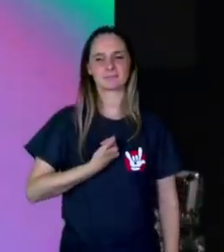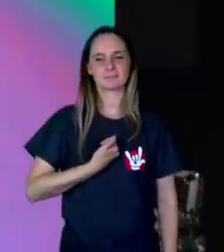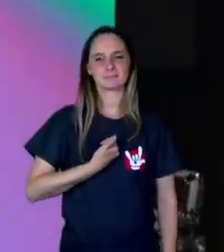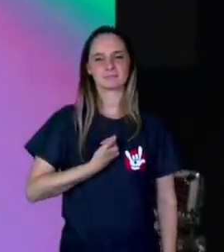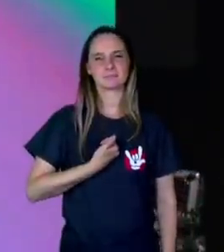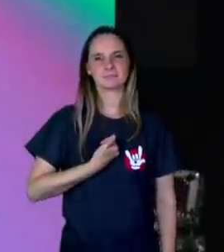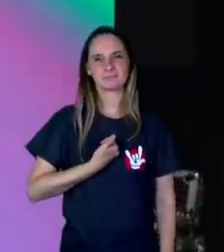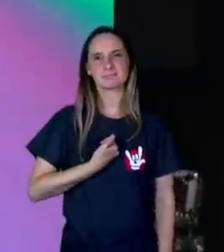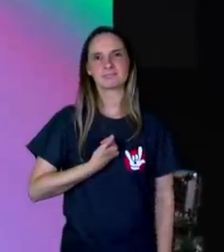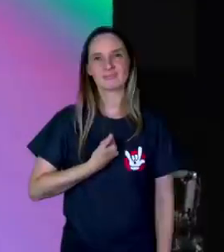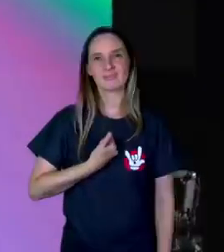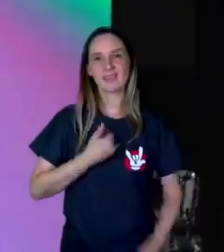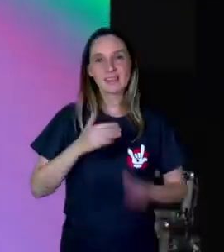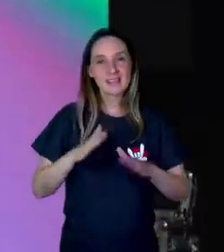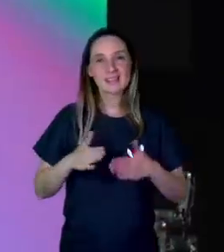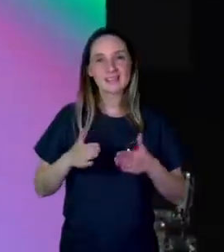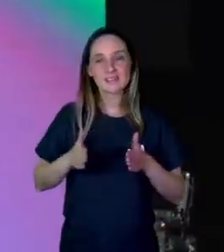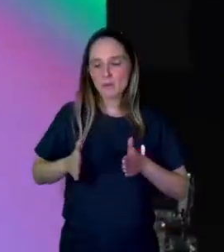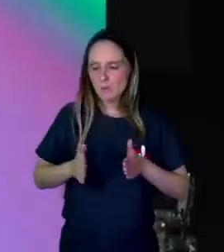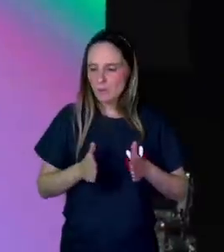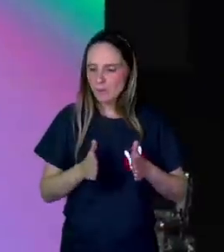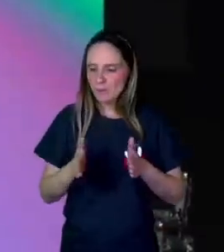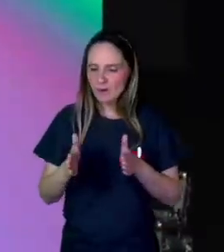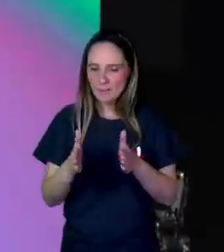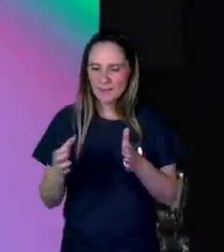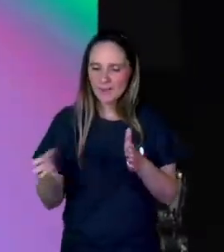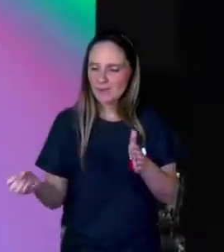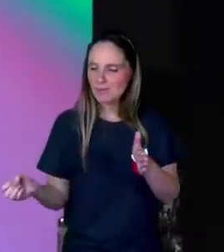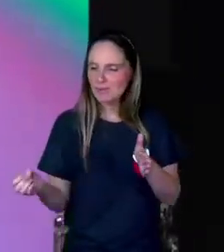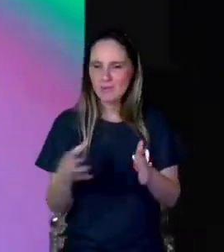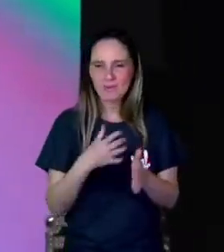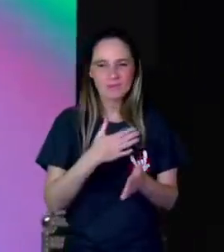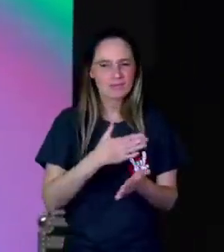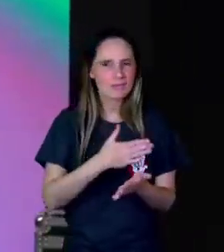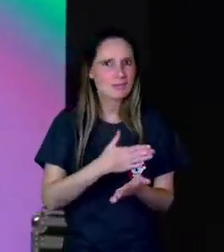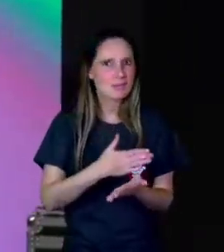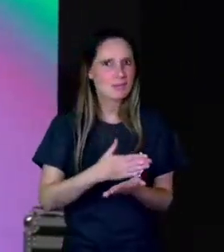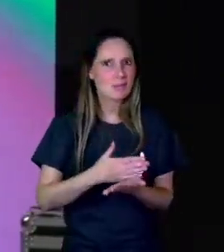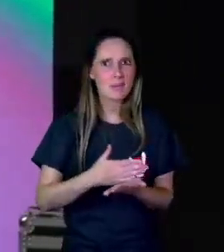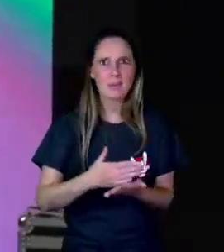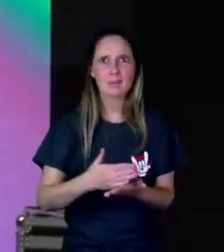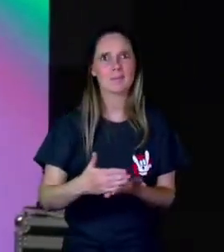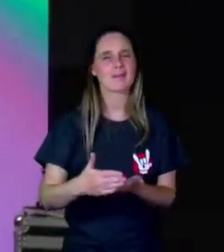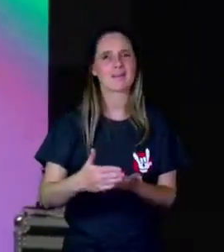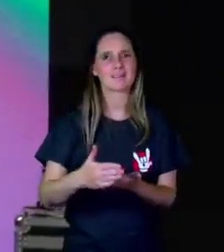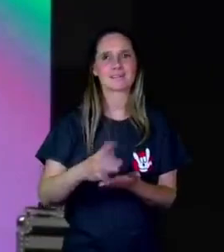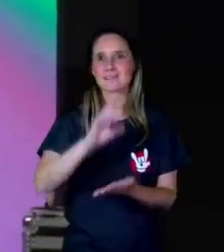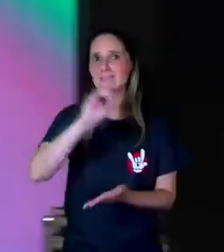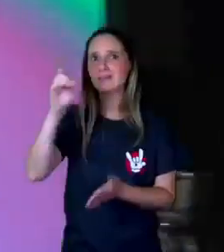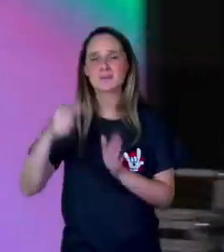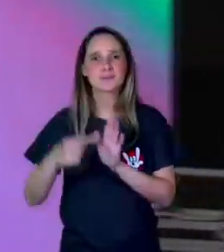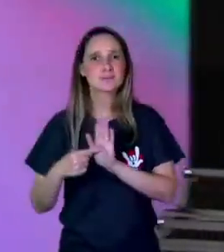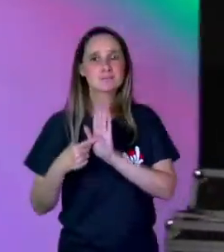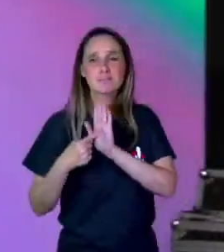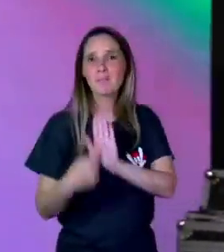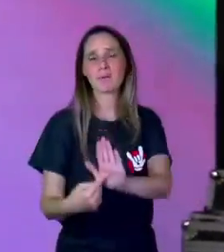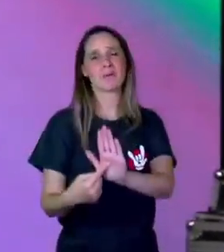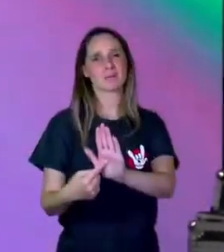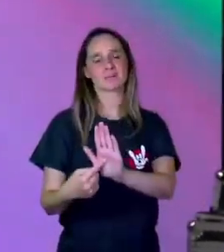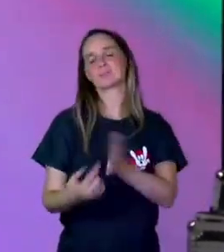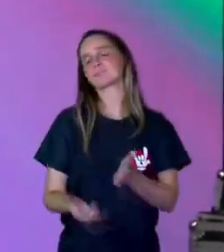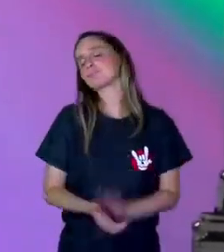destino, Ele já entrega a fita todinha do que vai ser a tua vida. Para Moisés, quando, por exemplo, quando